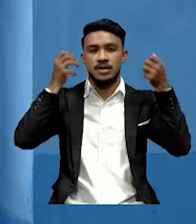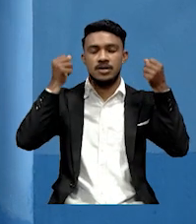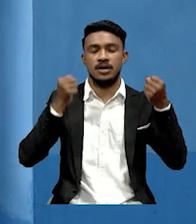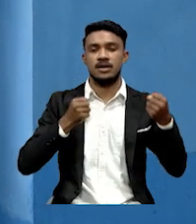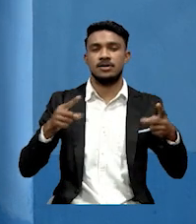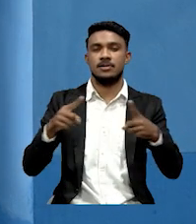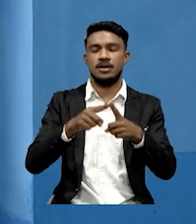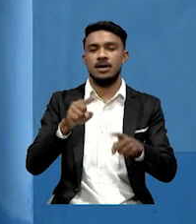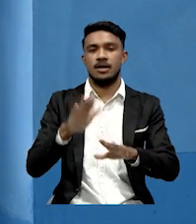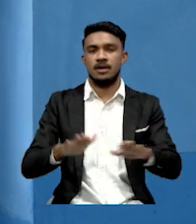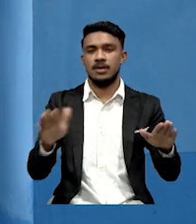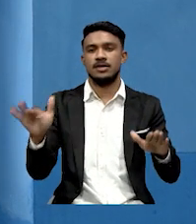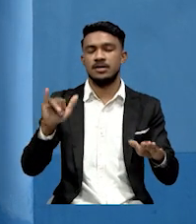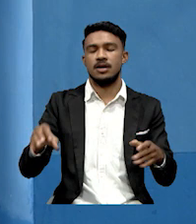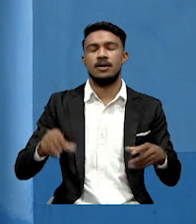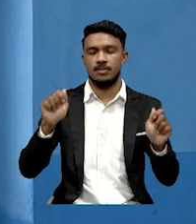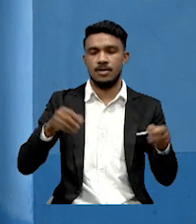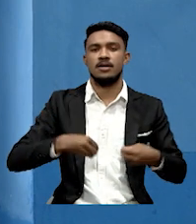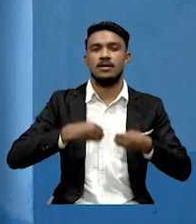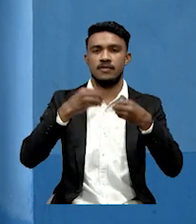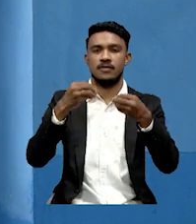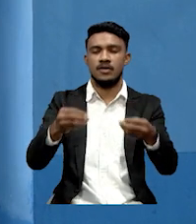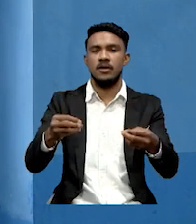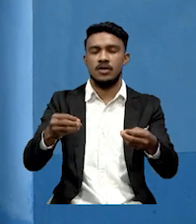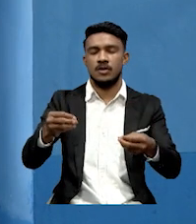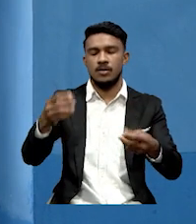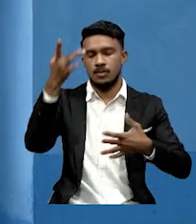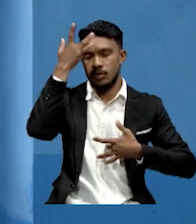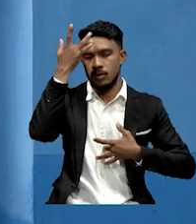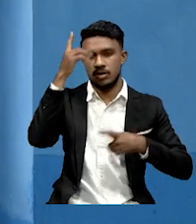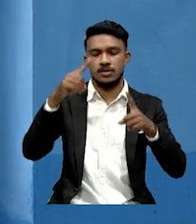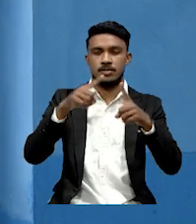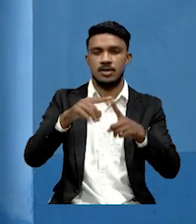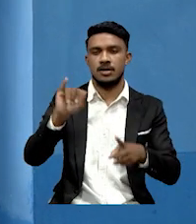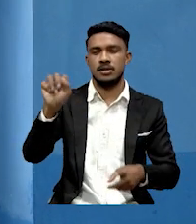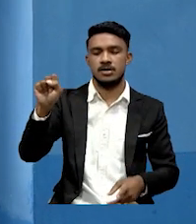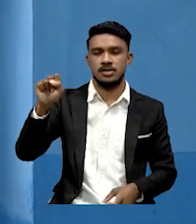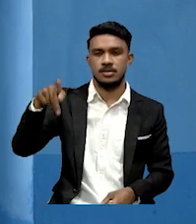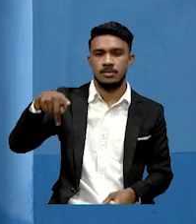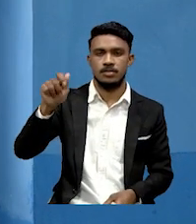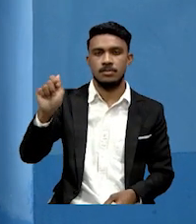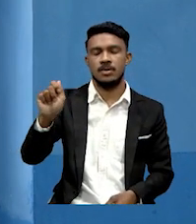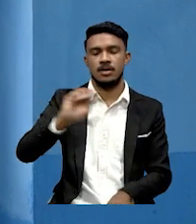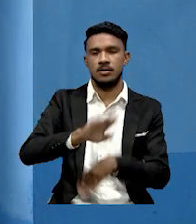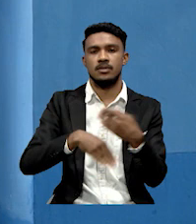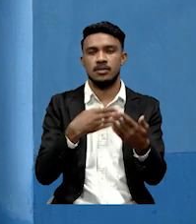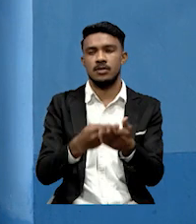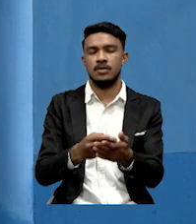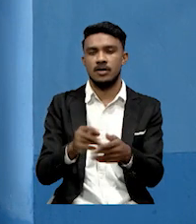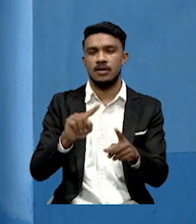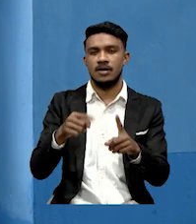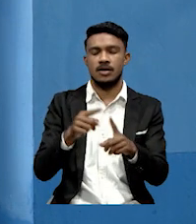então, iranemos vele causa ba moras ispa hotu. Atu prevene, maka